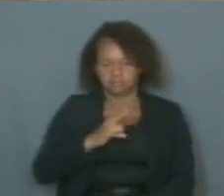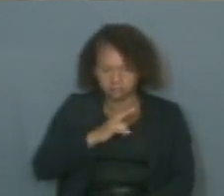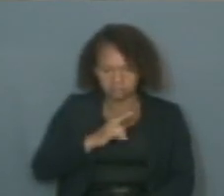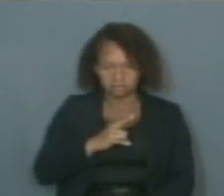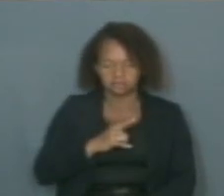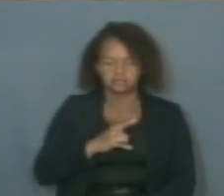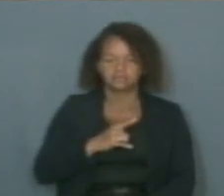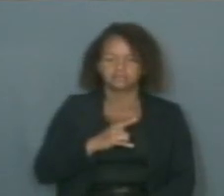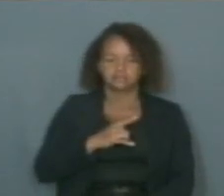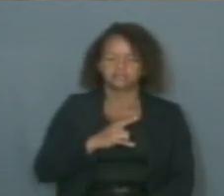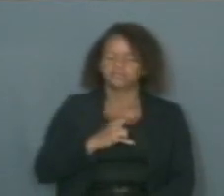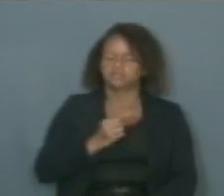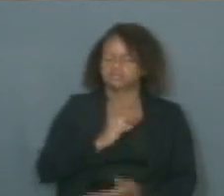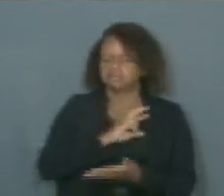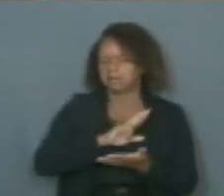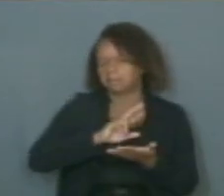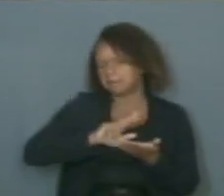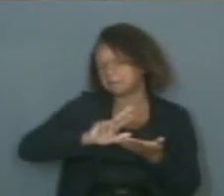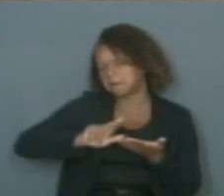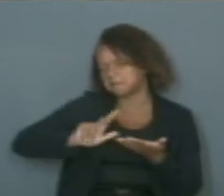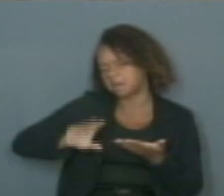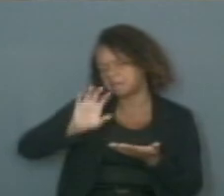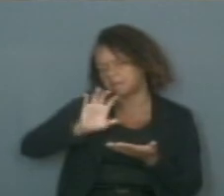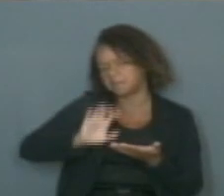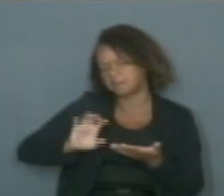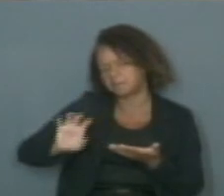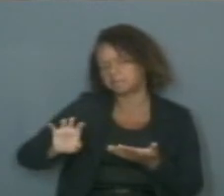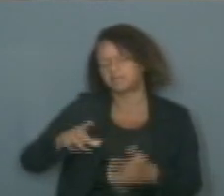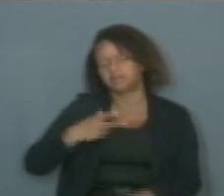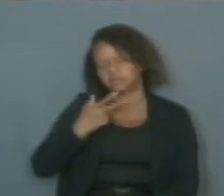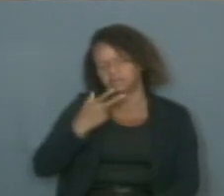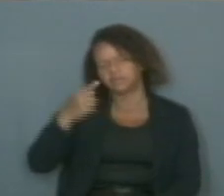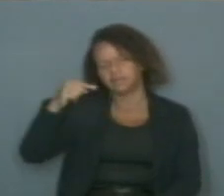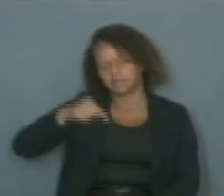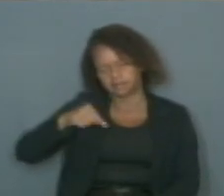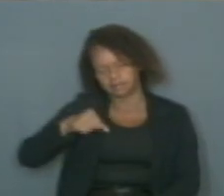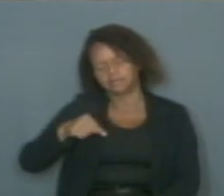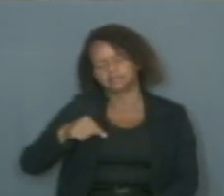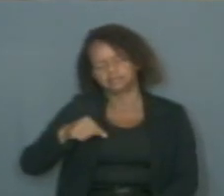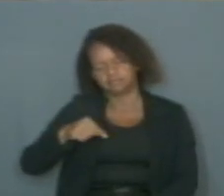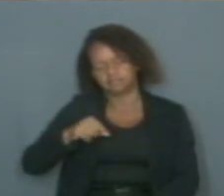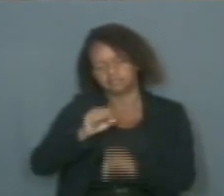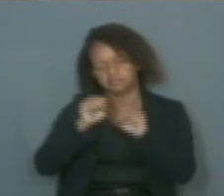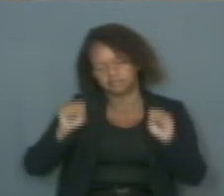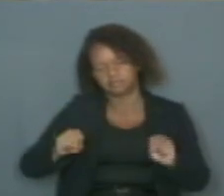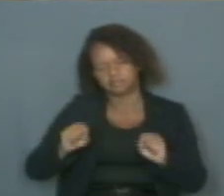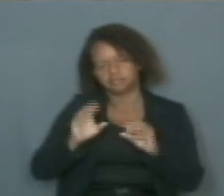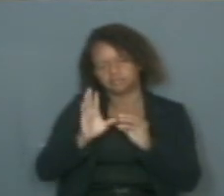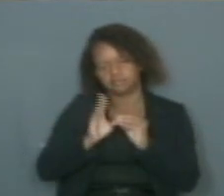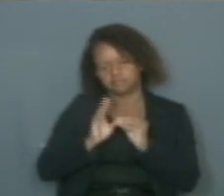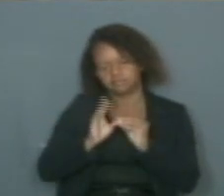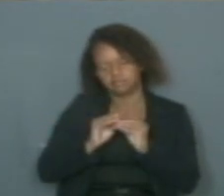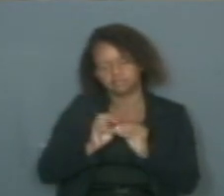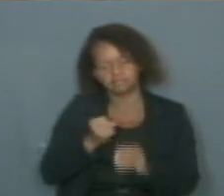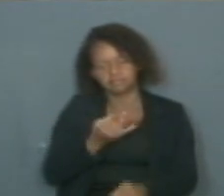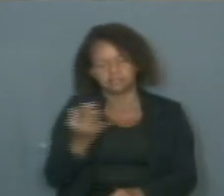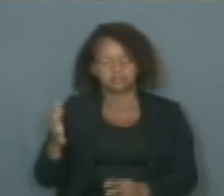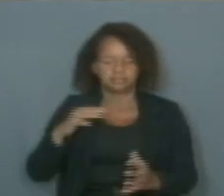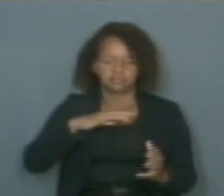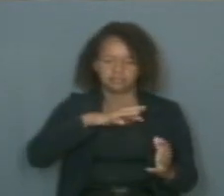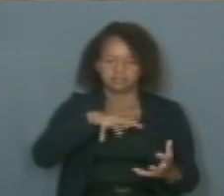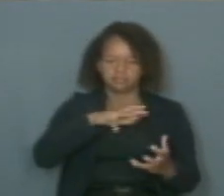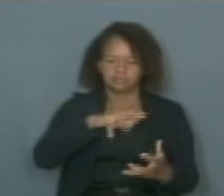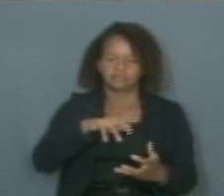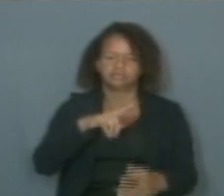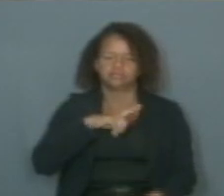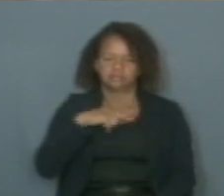para determinados diversos setores. Eu citei um aqui do transporte complementar, mas são diversos segmentos